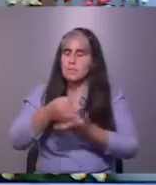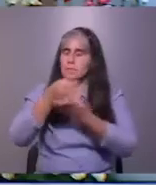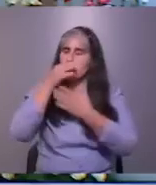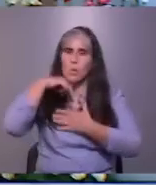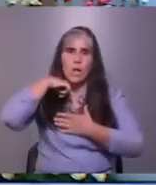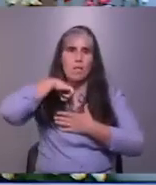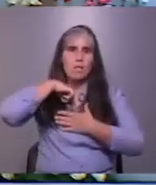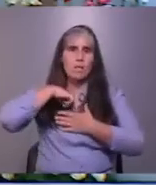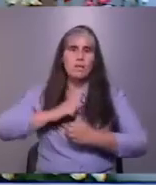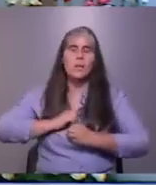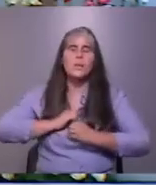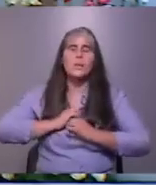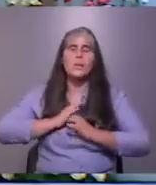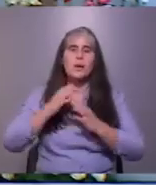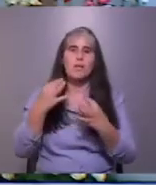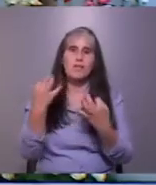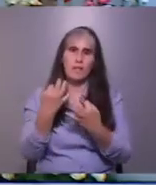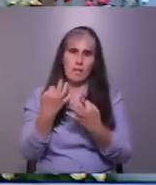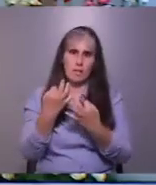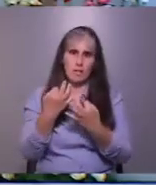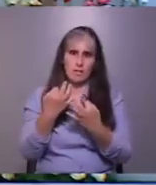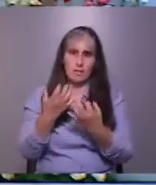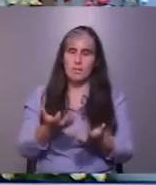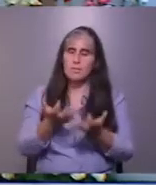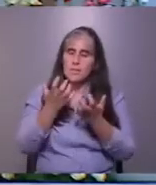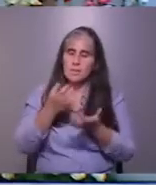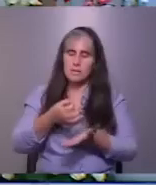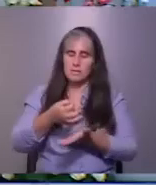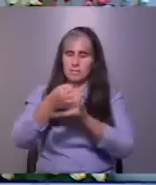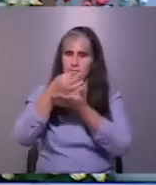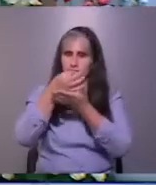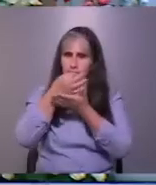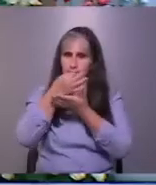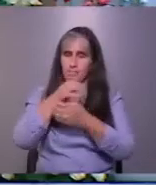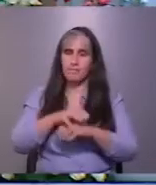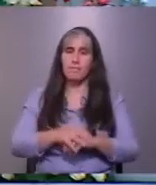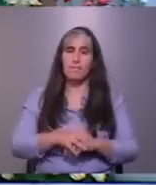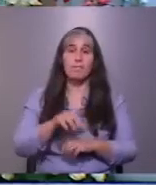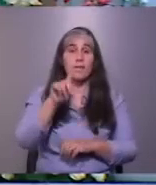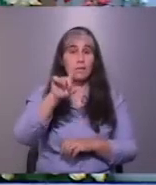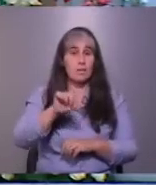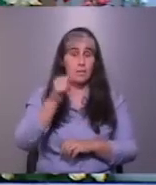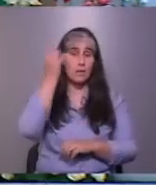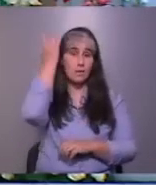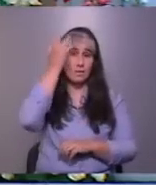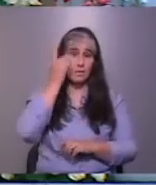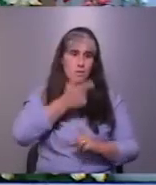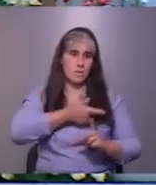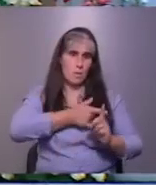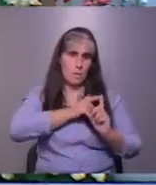Também São Francisco Marto manifesta o seu grande amor à